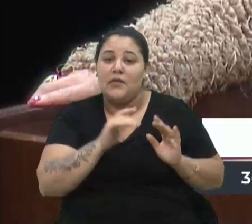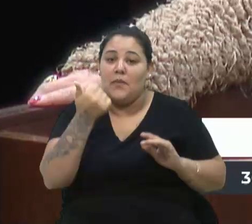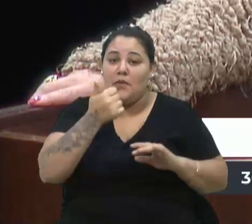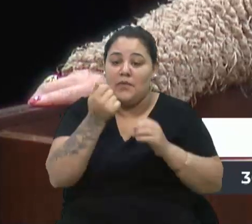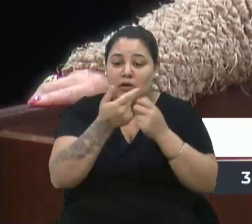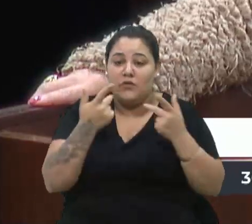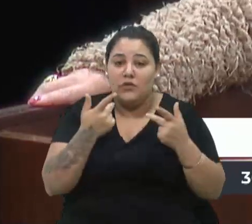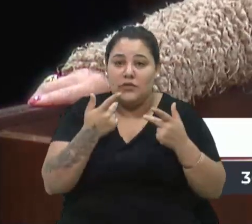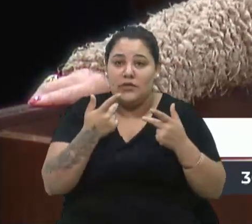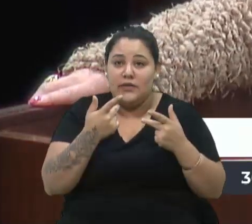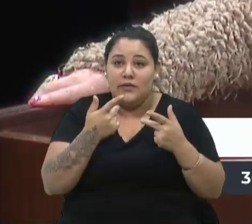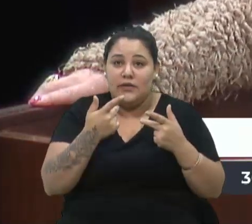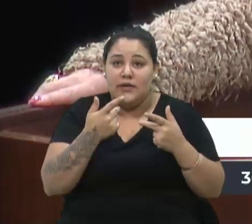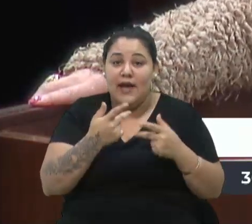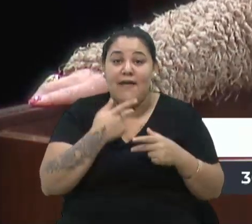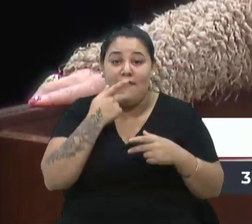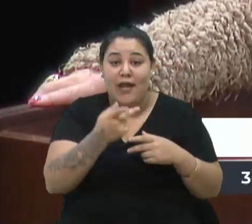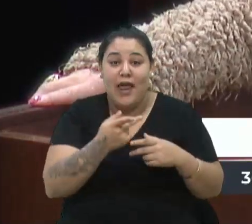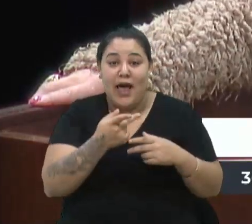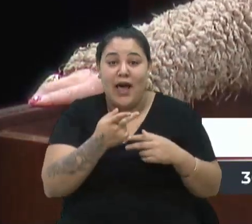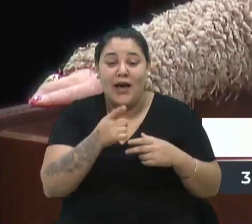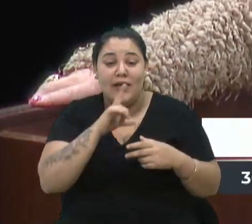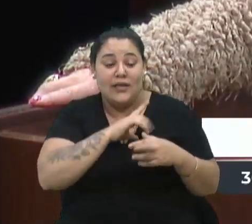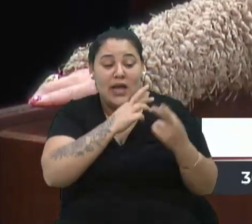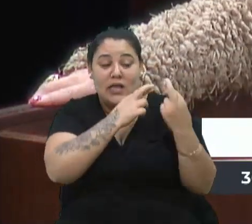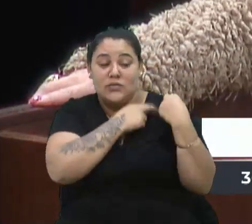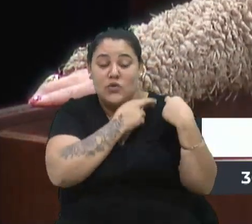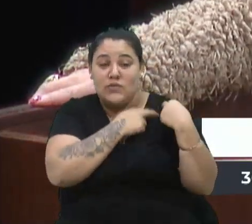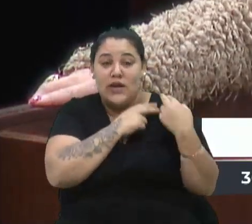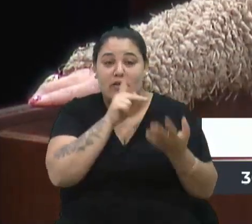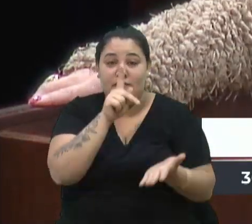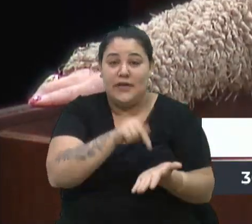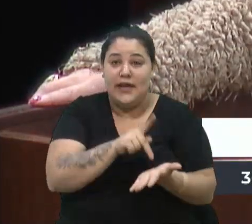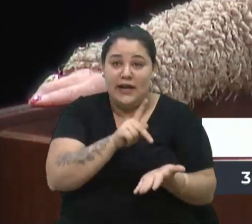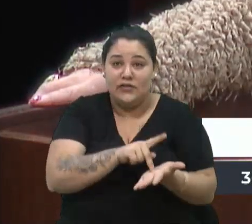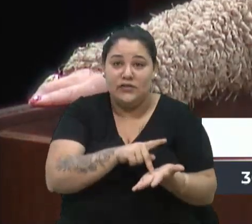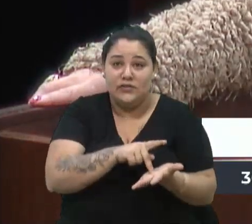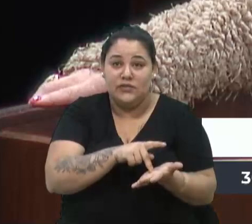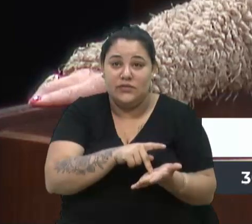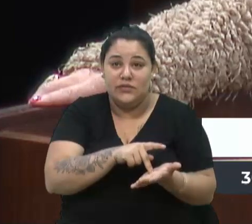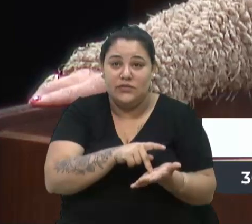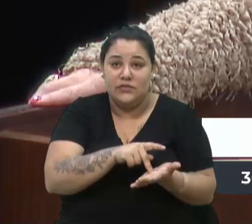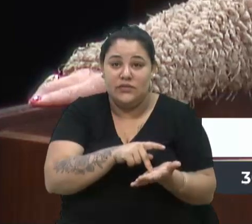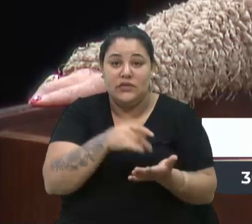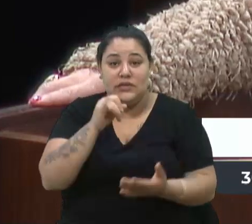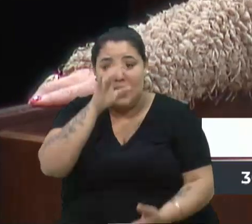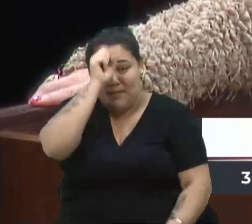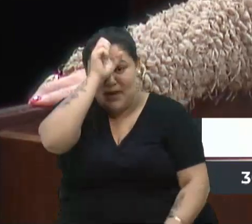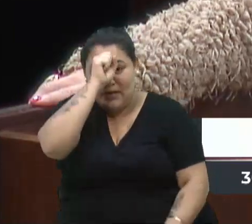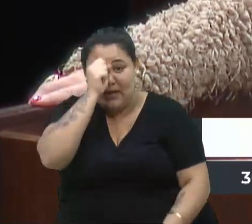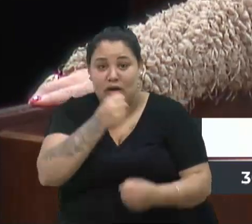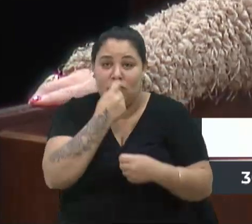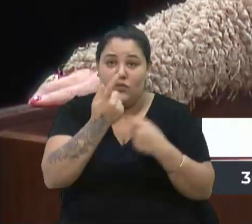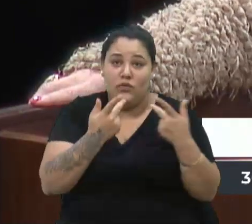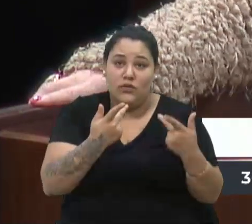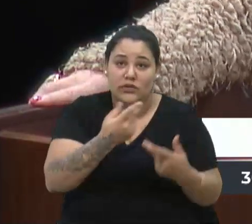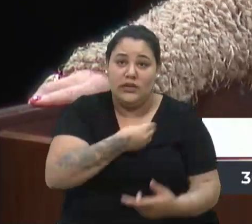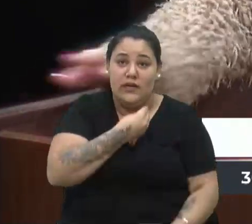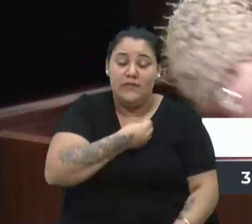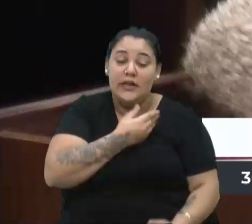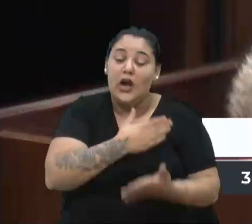é falar com responsabilidade e verdade. Se a gente aprende alguma coisa na vida, começa por